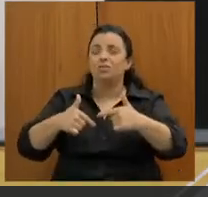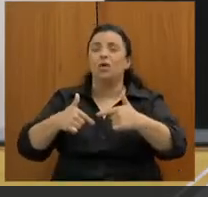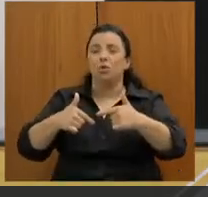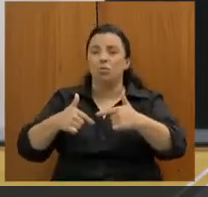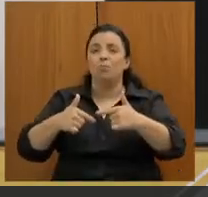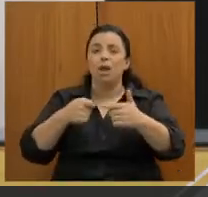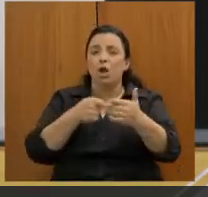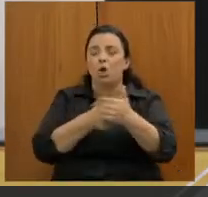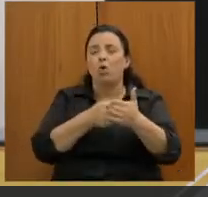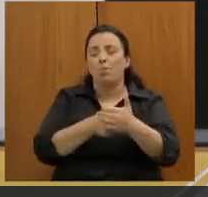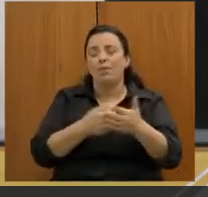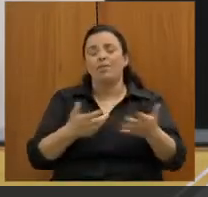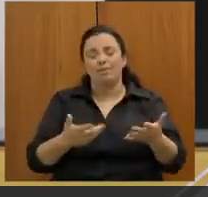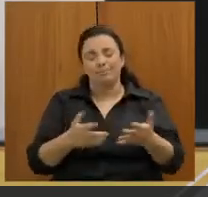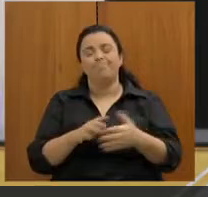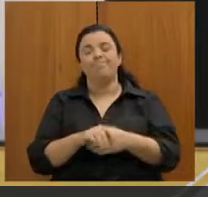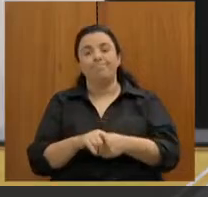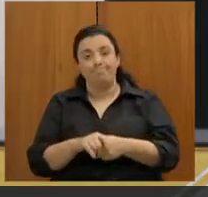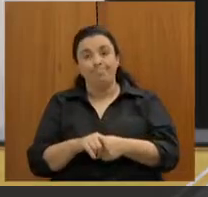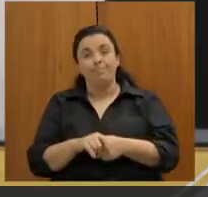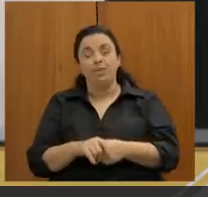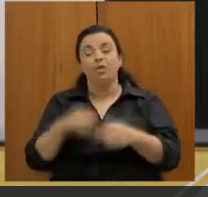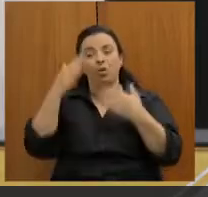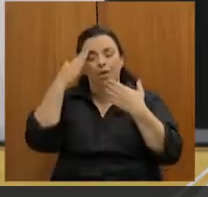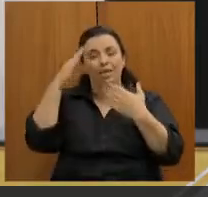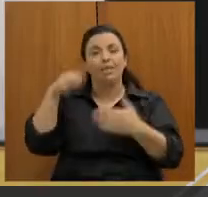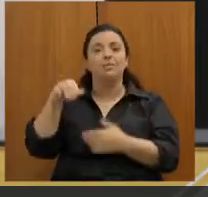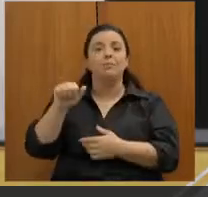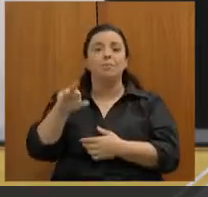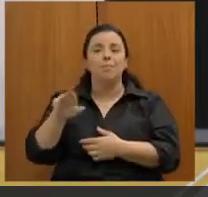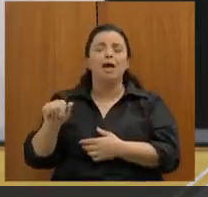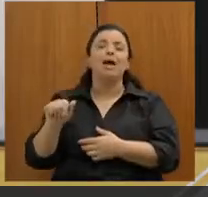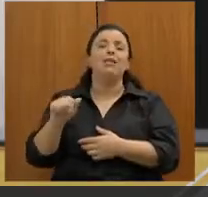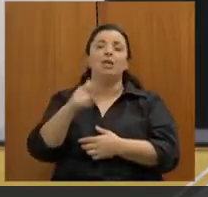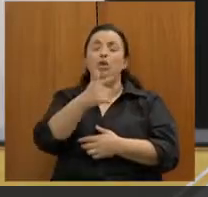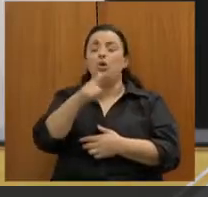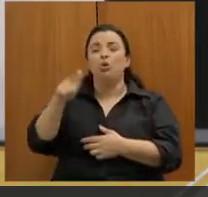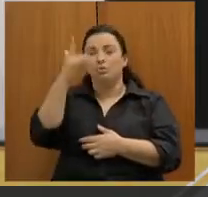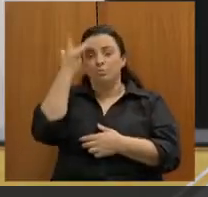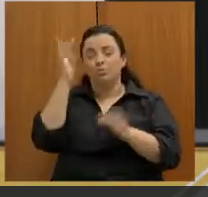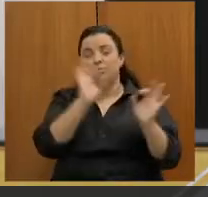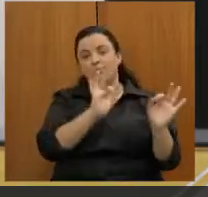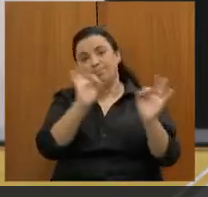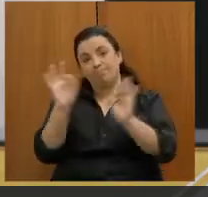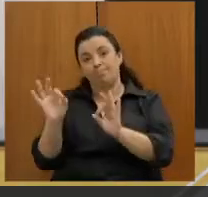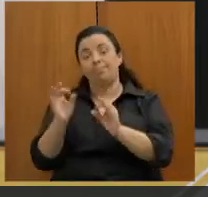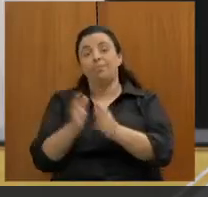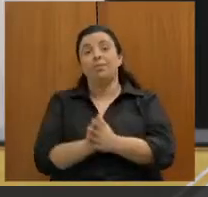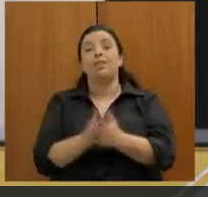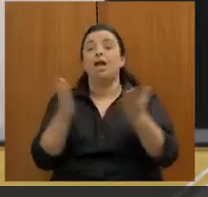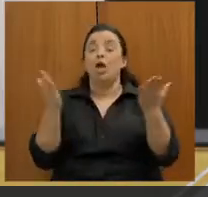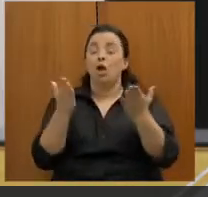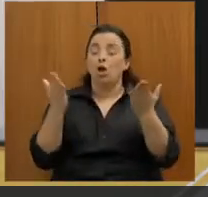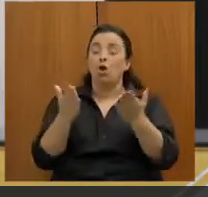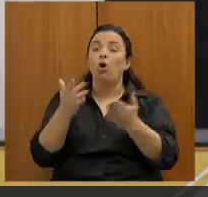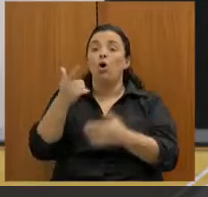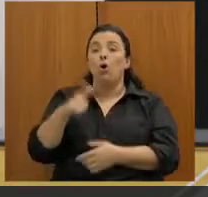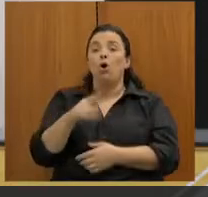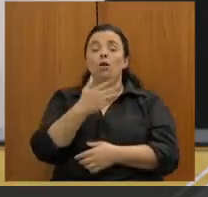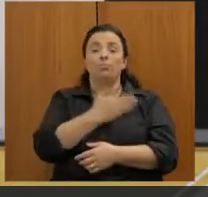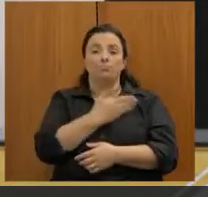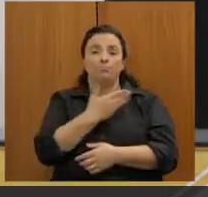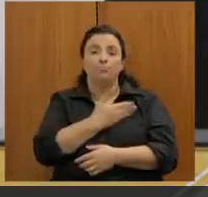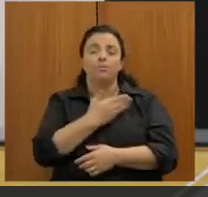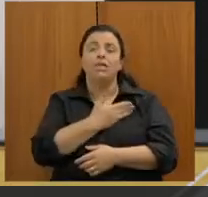que estão nos acompanhando e vamos agora ouvir uma grande companheira militante